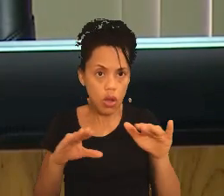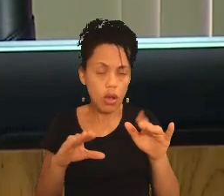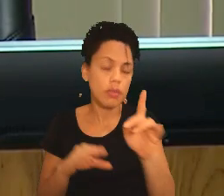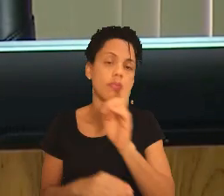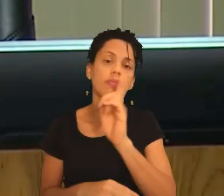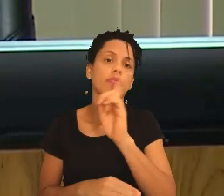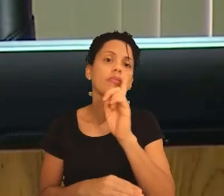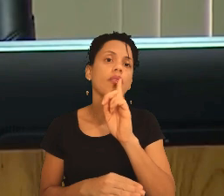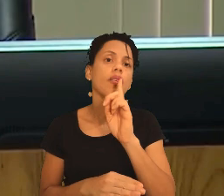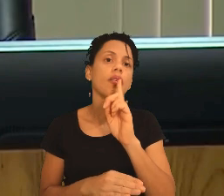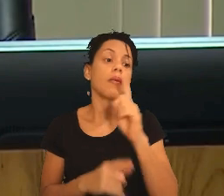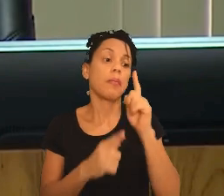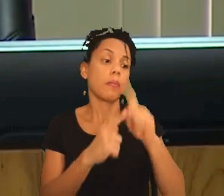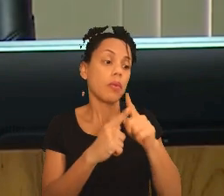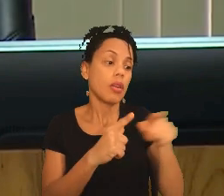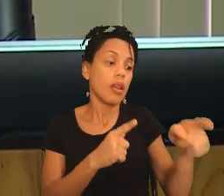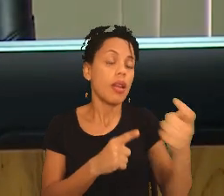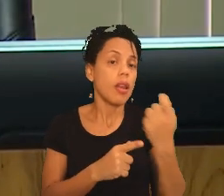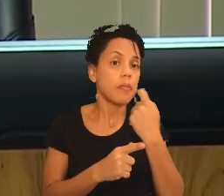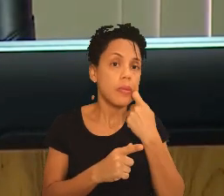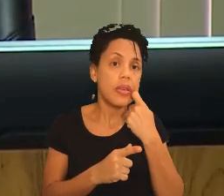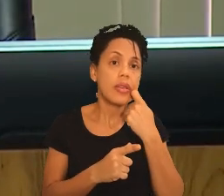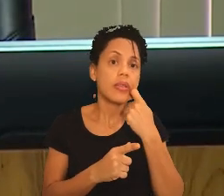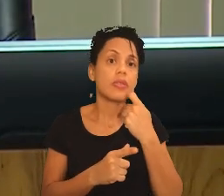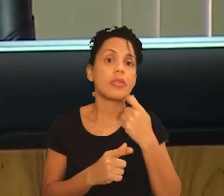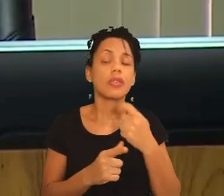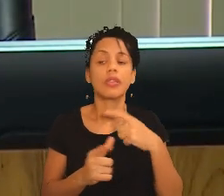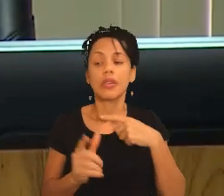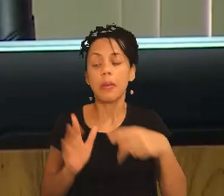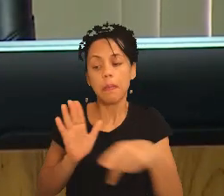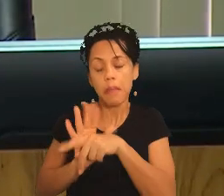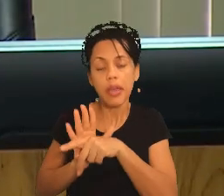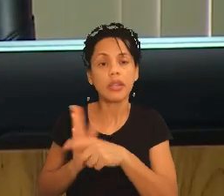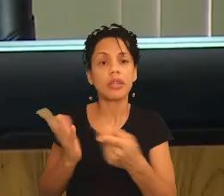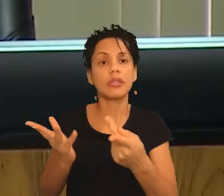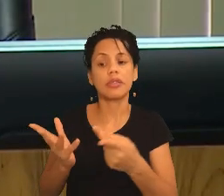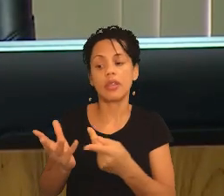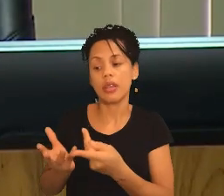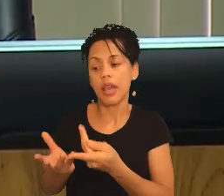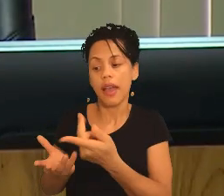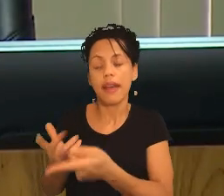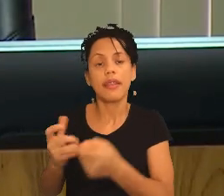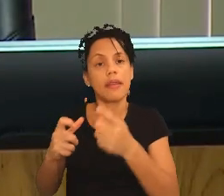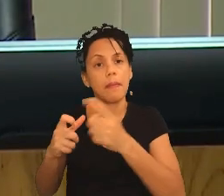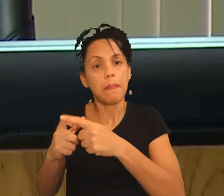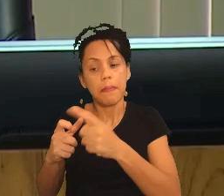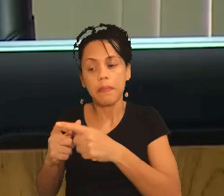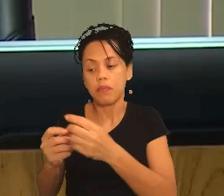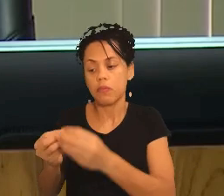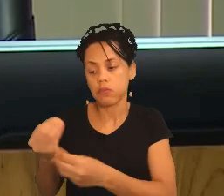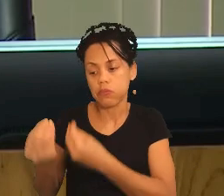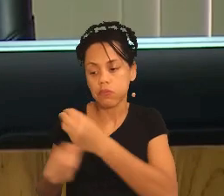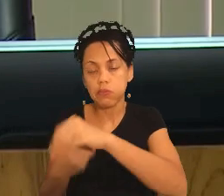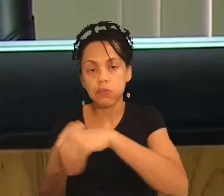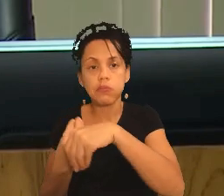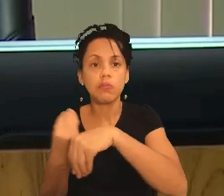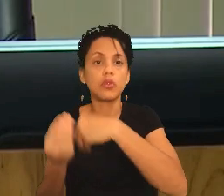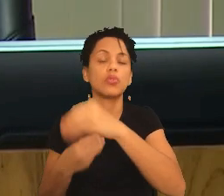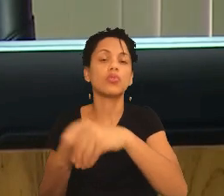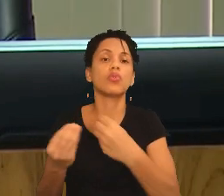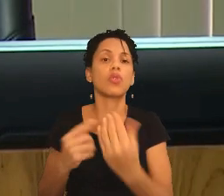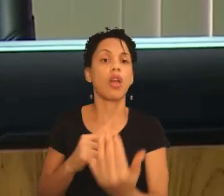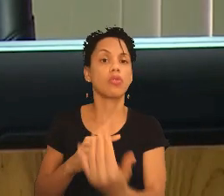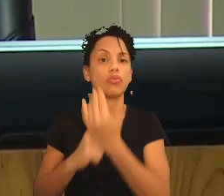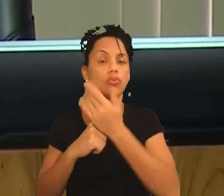fundamental e era a parte primordial para o nosso povo. Porque o peixe que a gente pescava, ele não só era alimento.